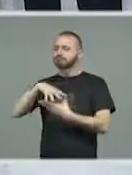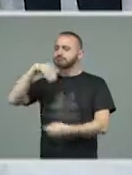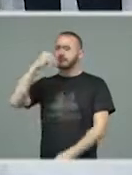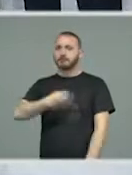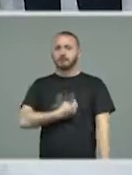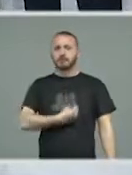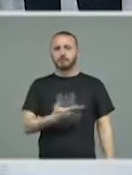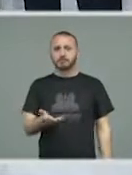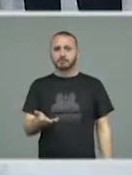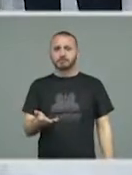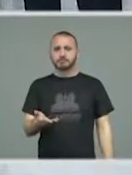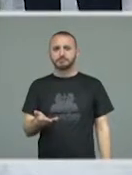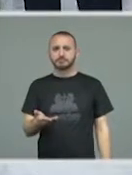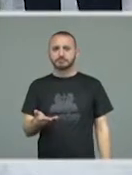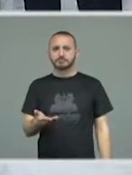viva.